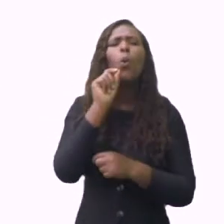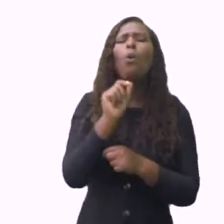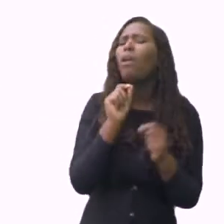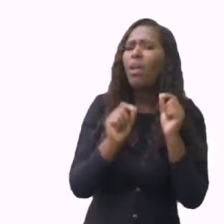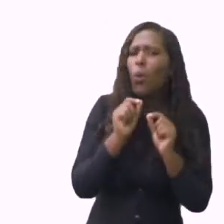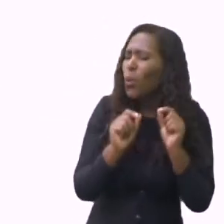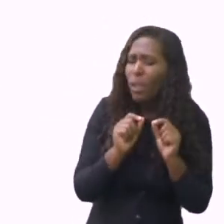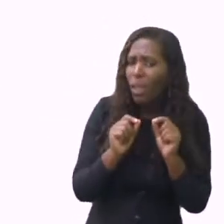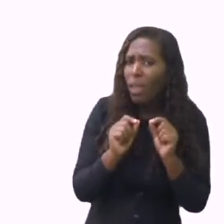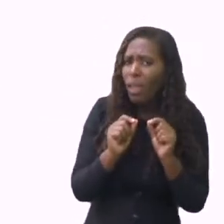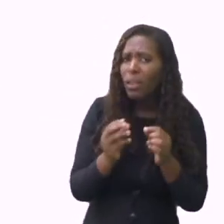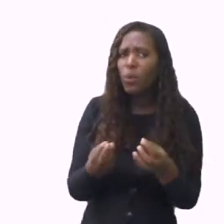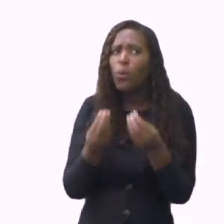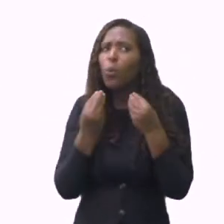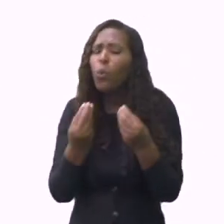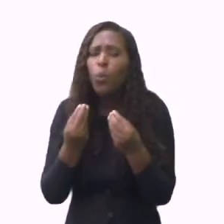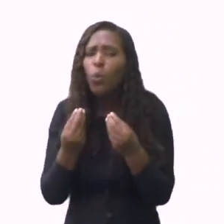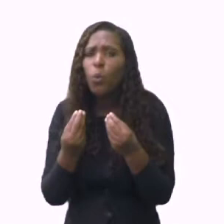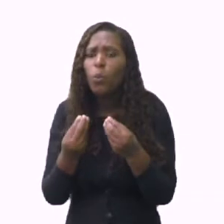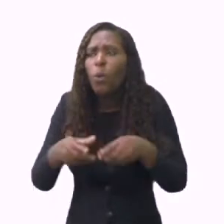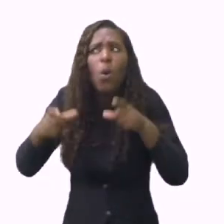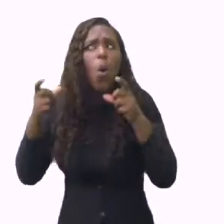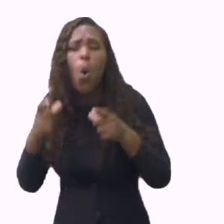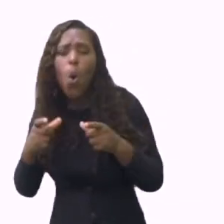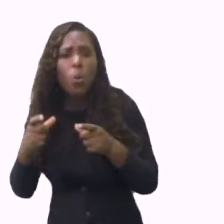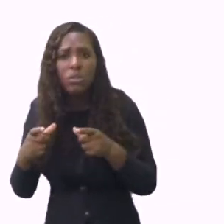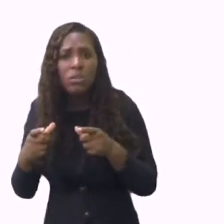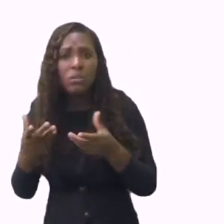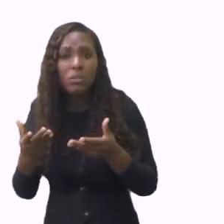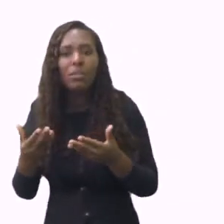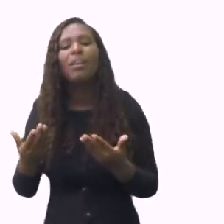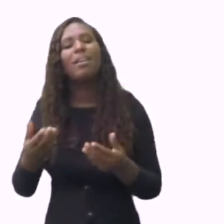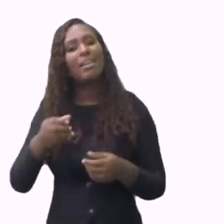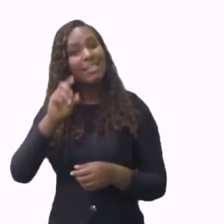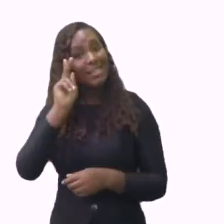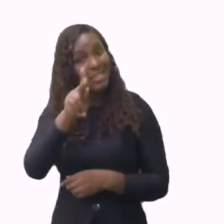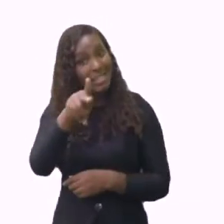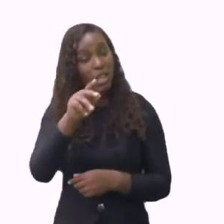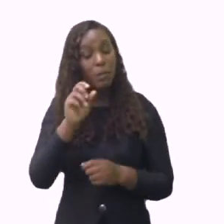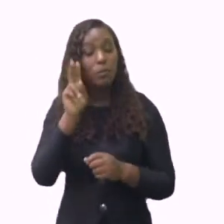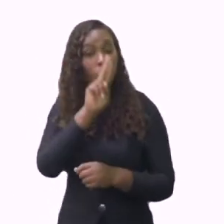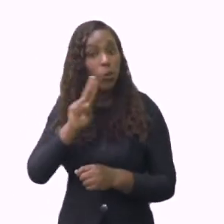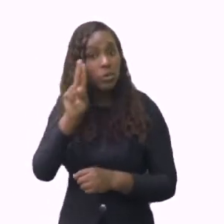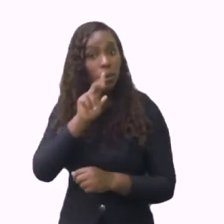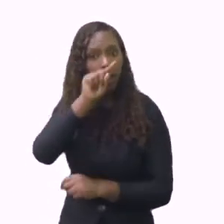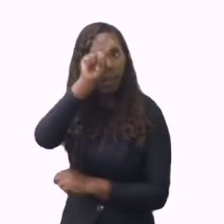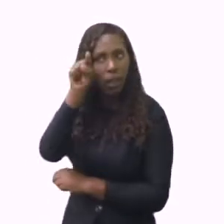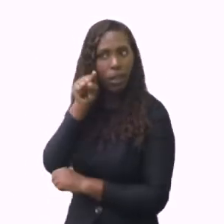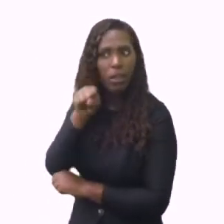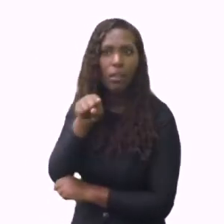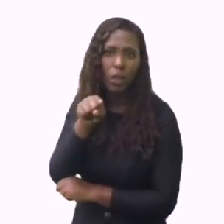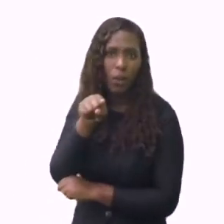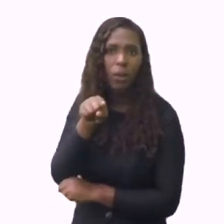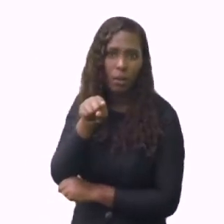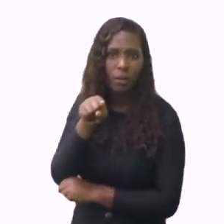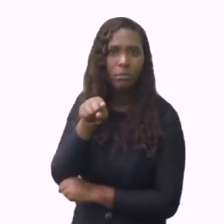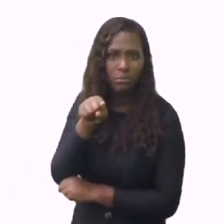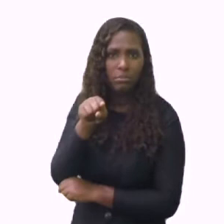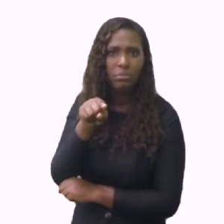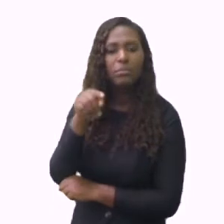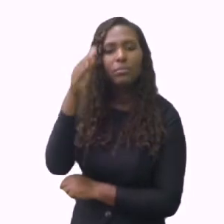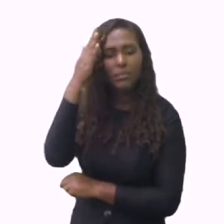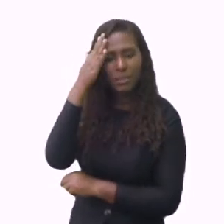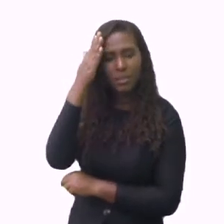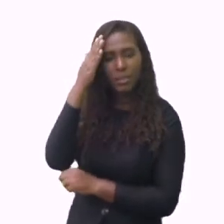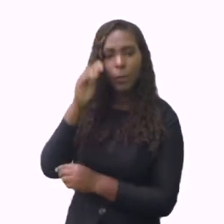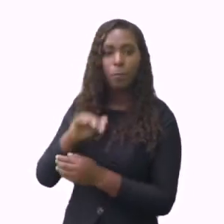vai usar o sinal de pontuação interrogação. Você está interrogando. Então, ao final dessa